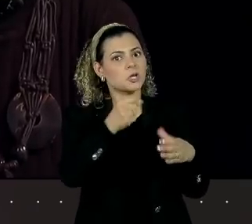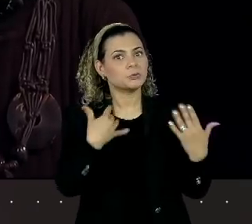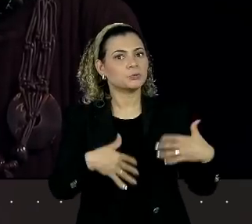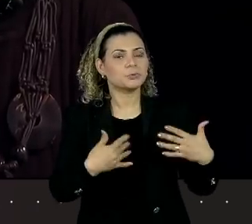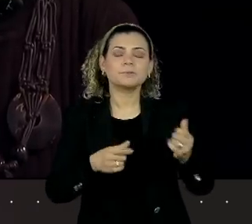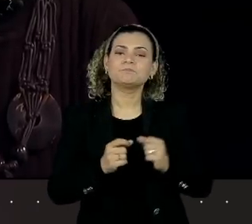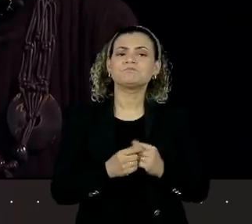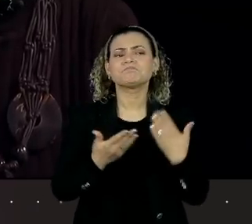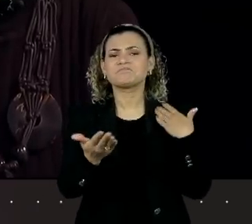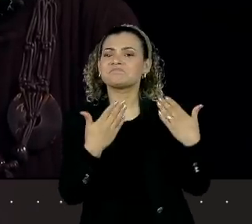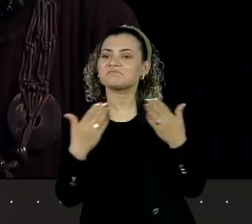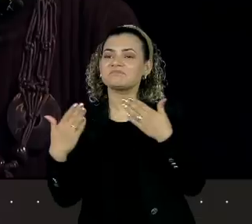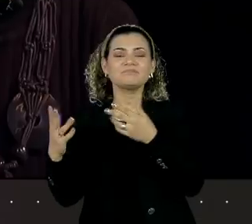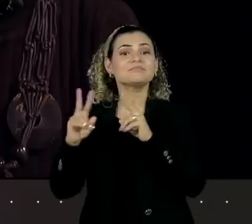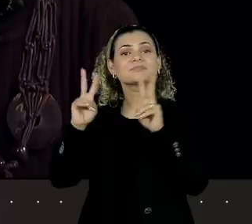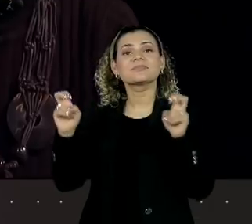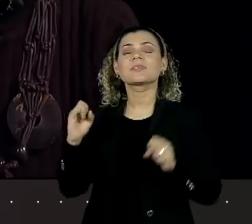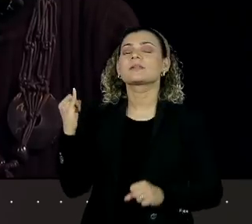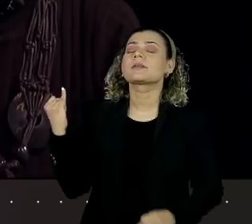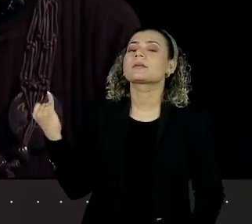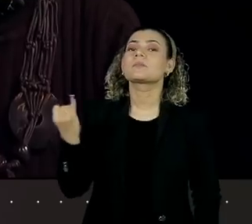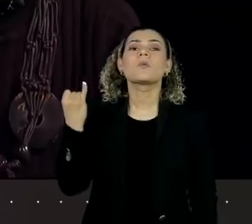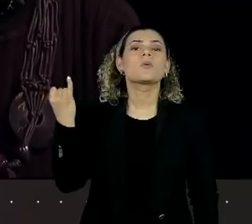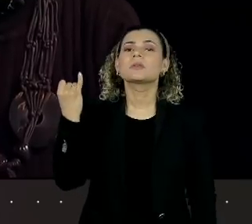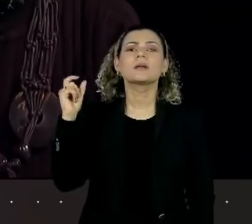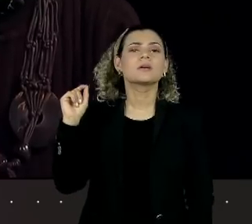e falamos sobre a importância